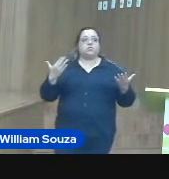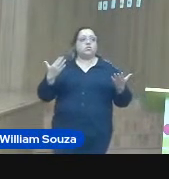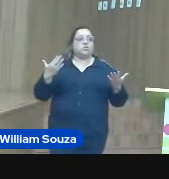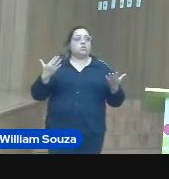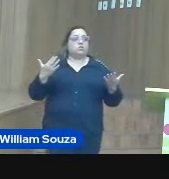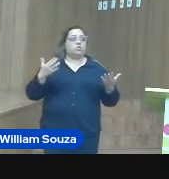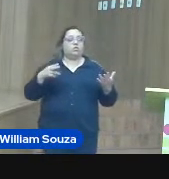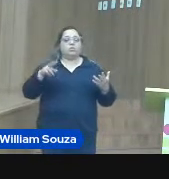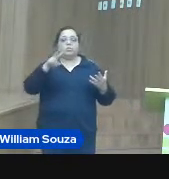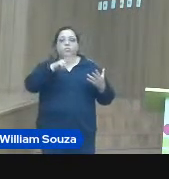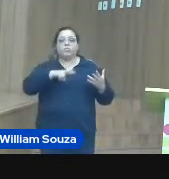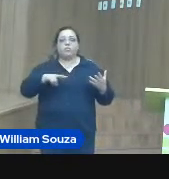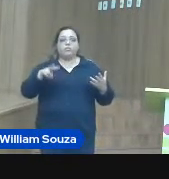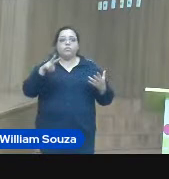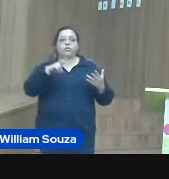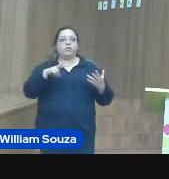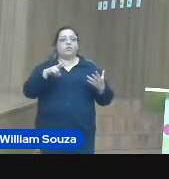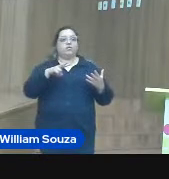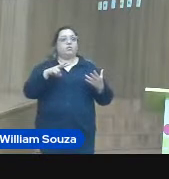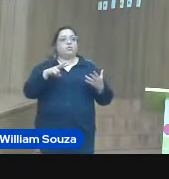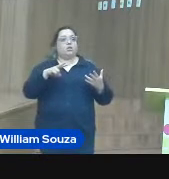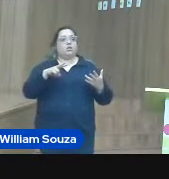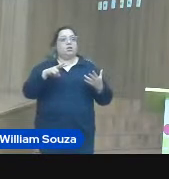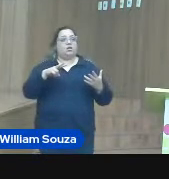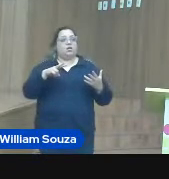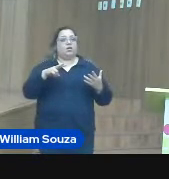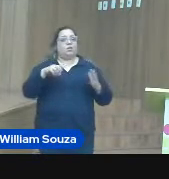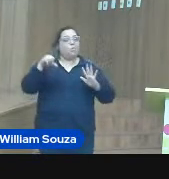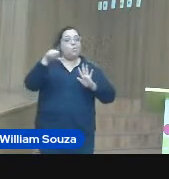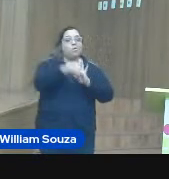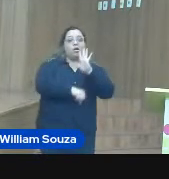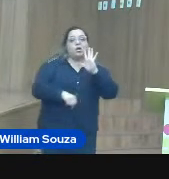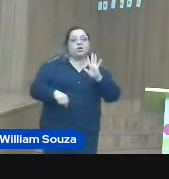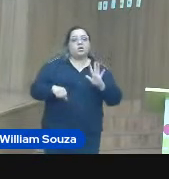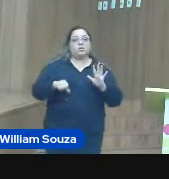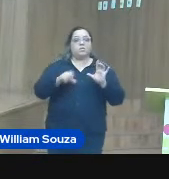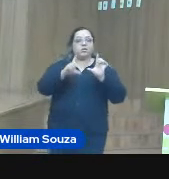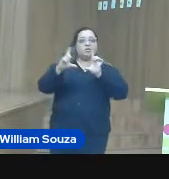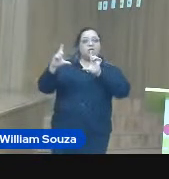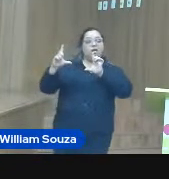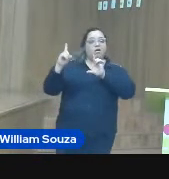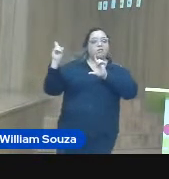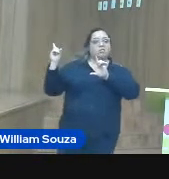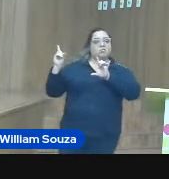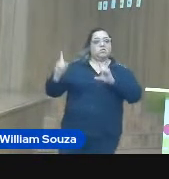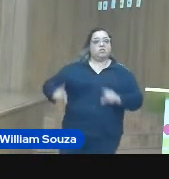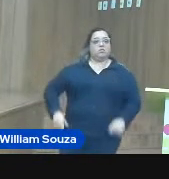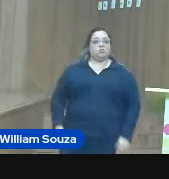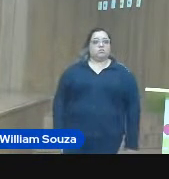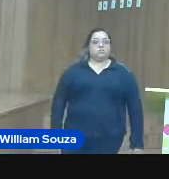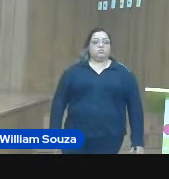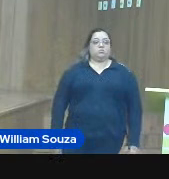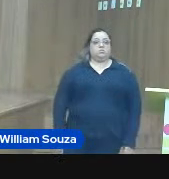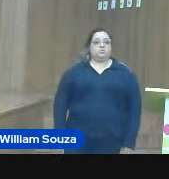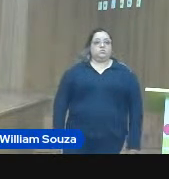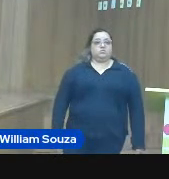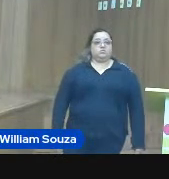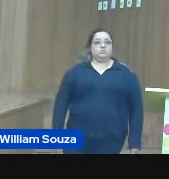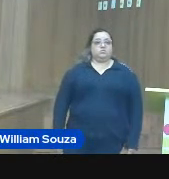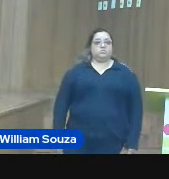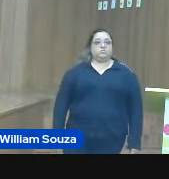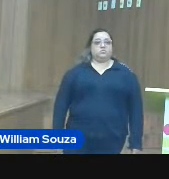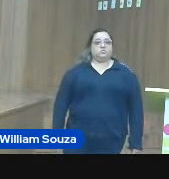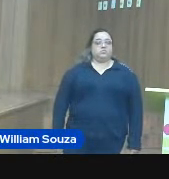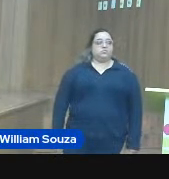veja esse crime que está na tela, o crime que está na tela, e a gente fale que isso